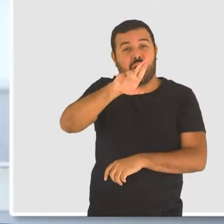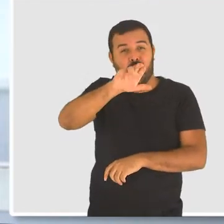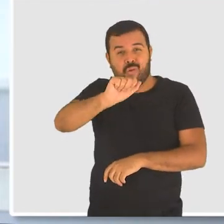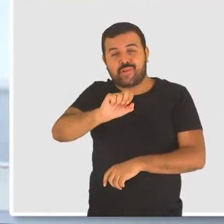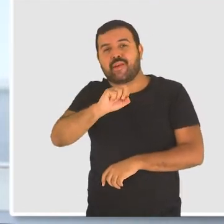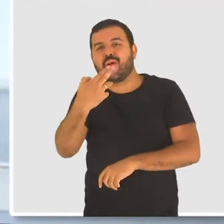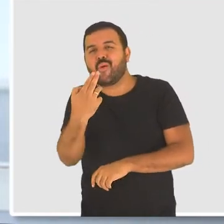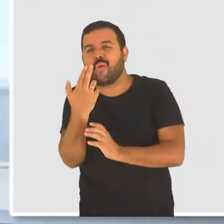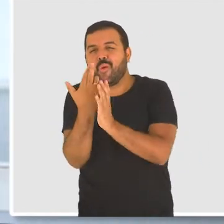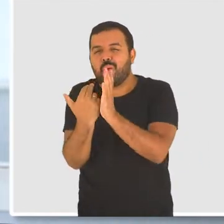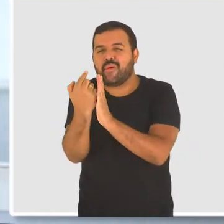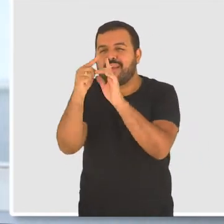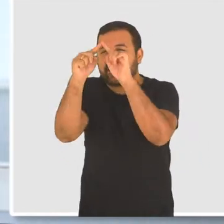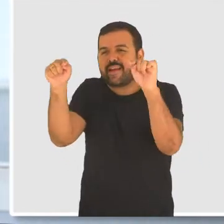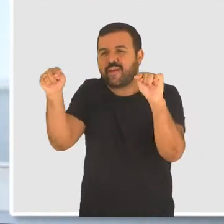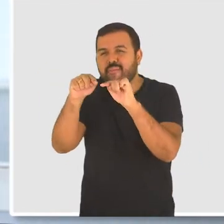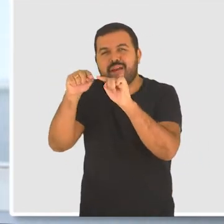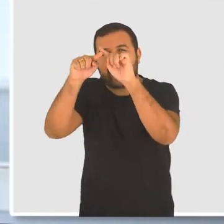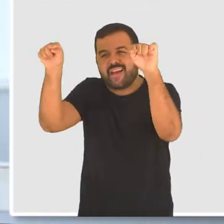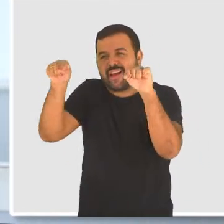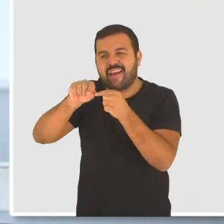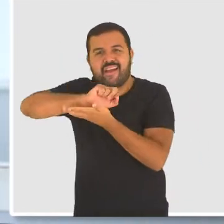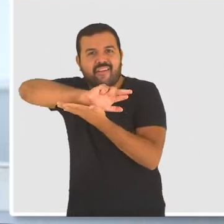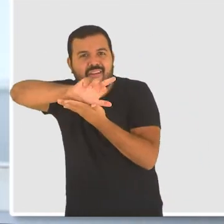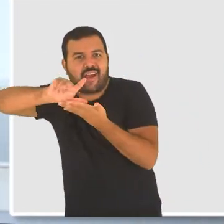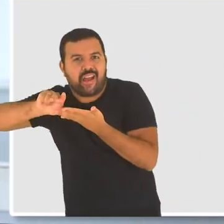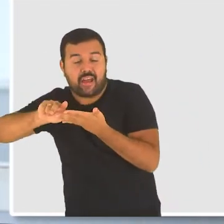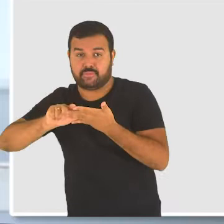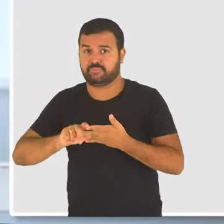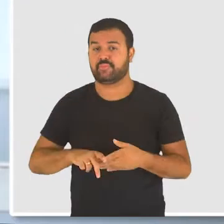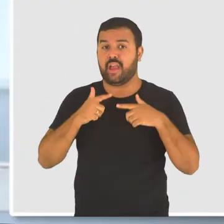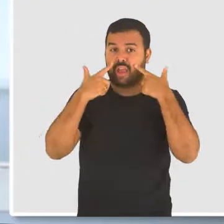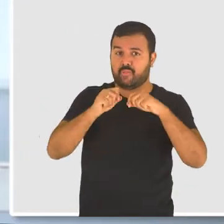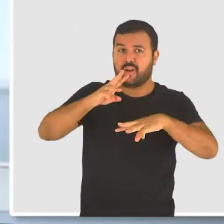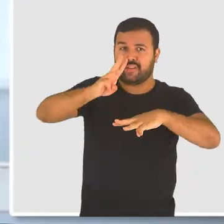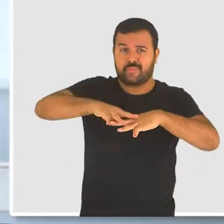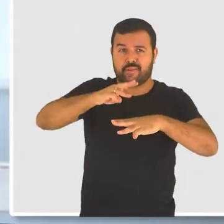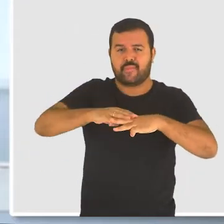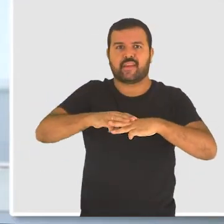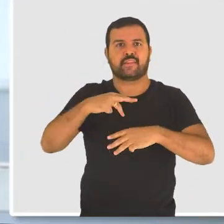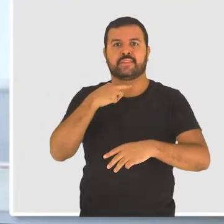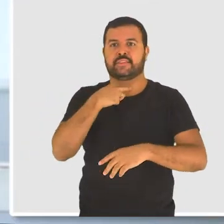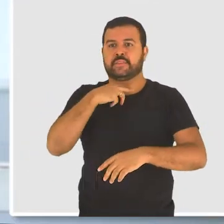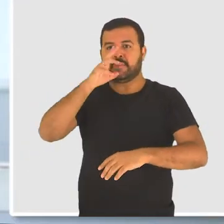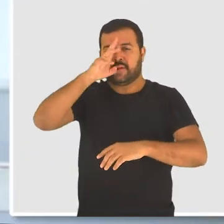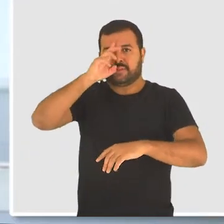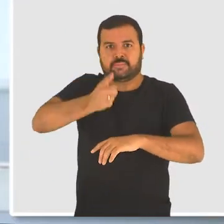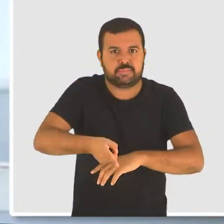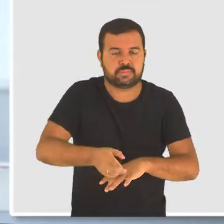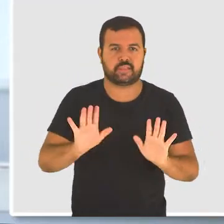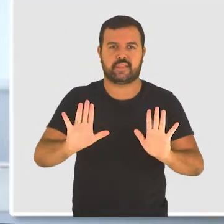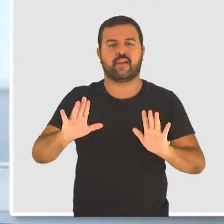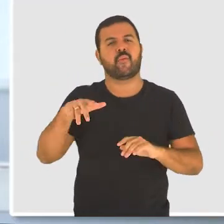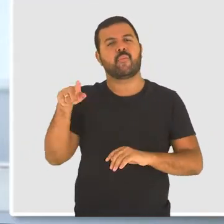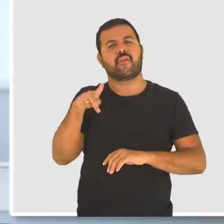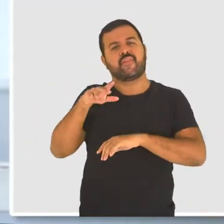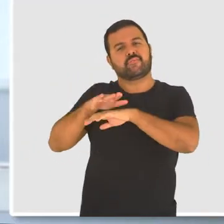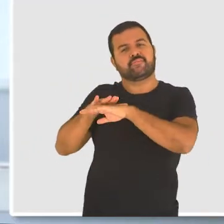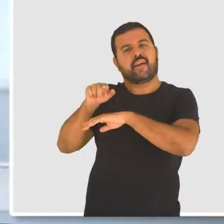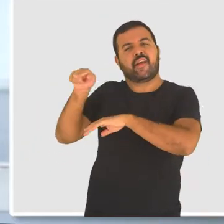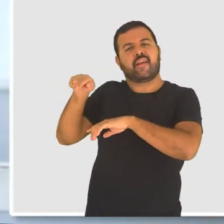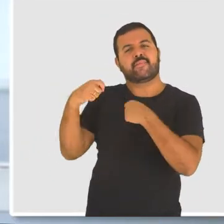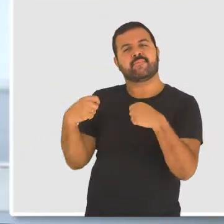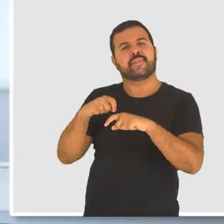mesmo problema. A linguagem matemática não pode ser abusiva. O professor precisa valorizar